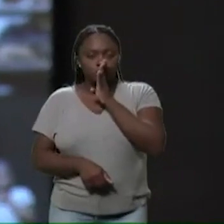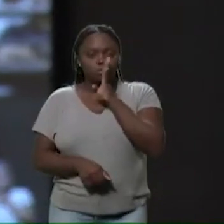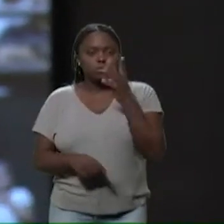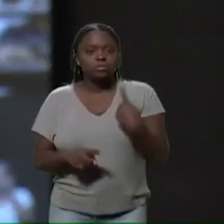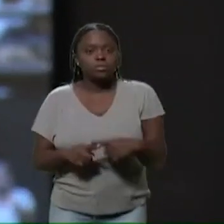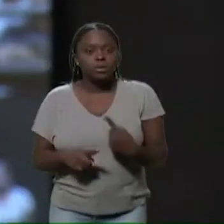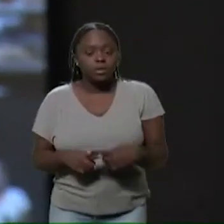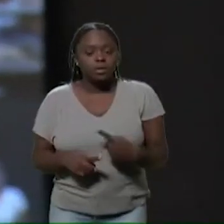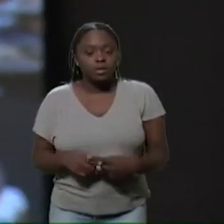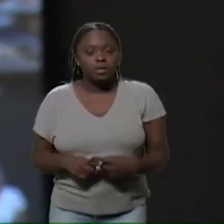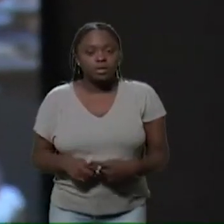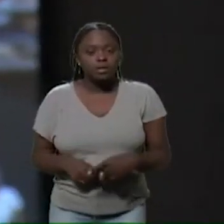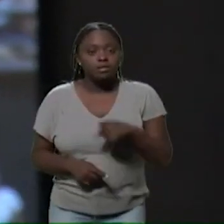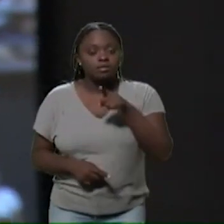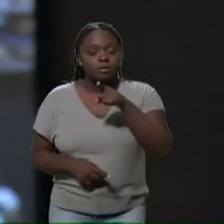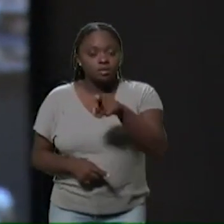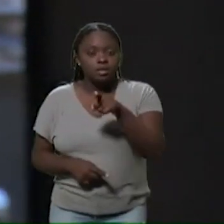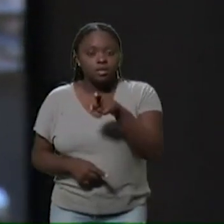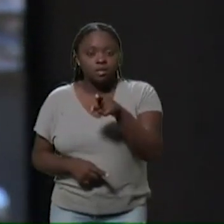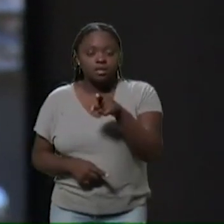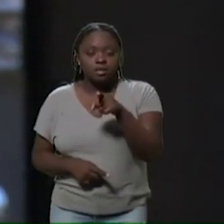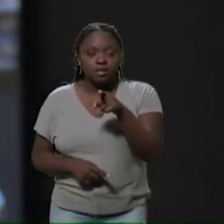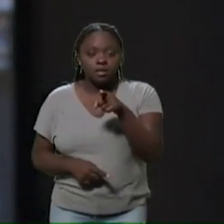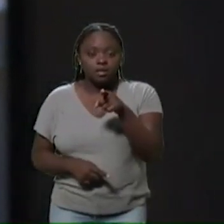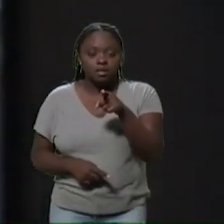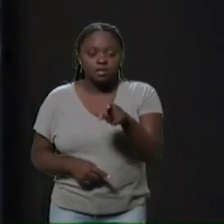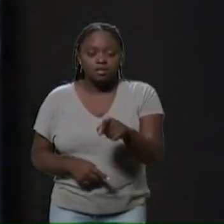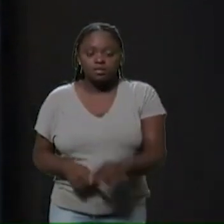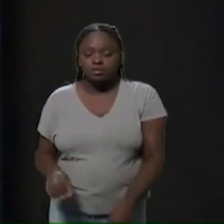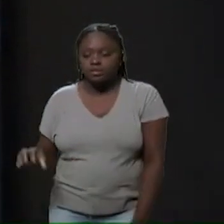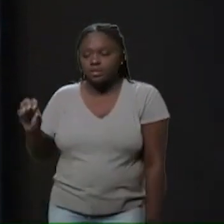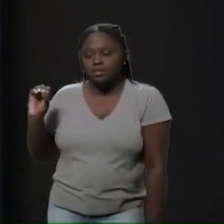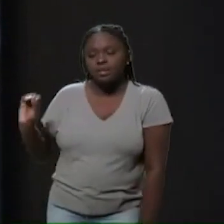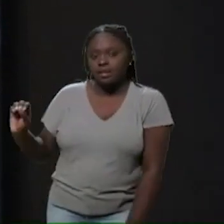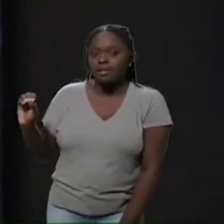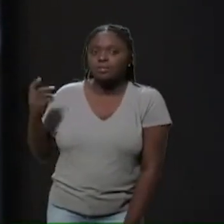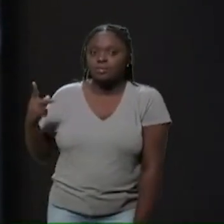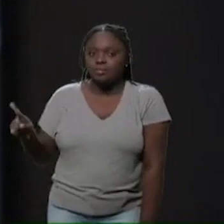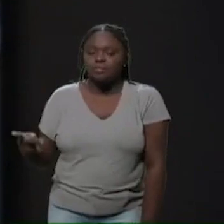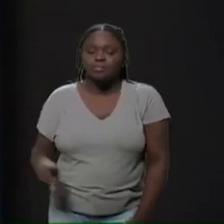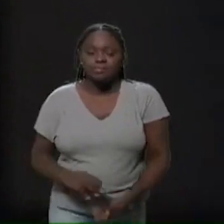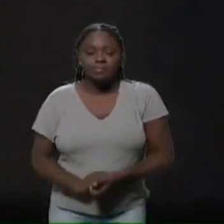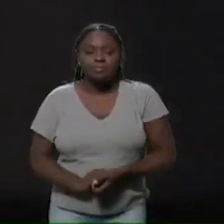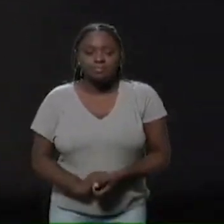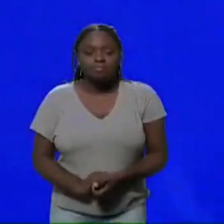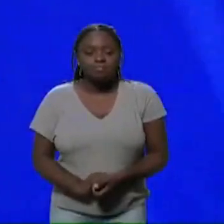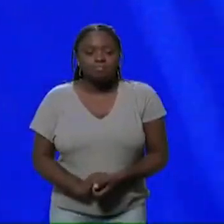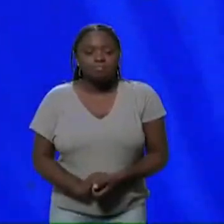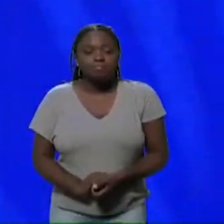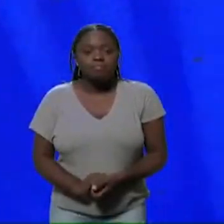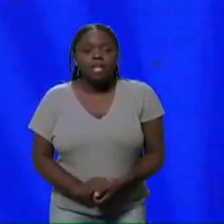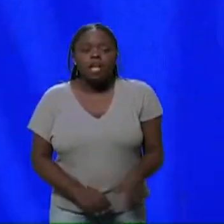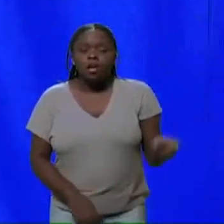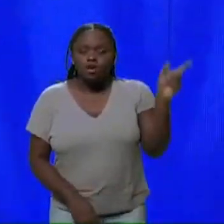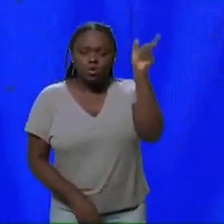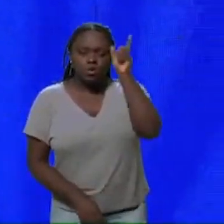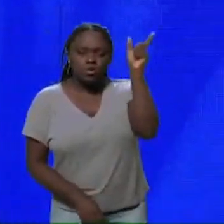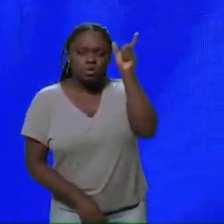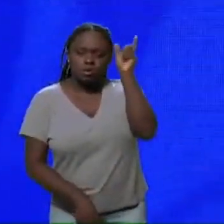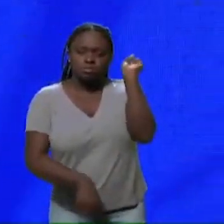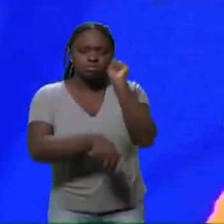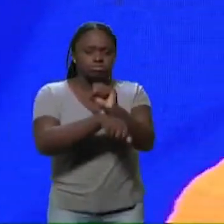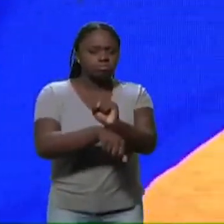porque você, como diz o Chaves, dá zero para ele. Dá zero para ele. E o diabo não vai